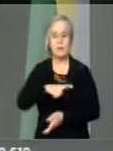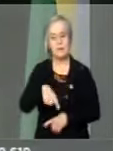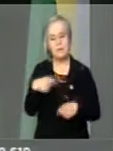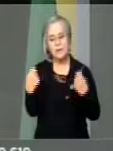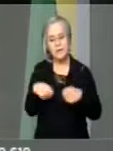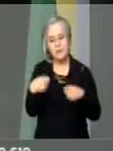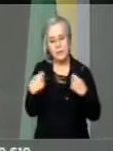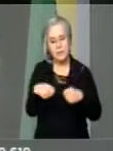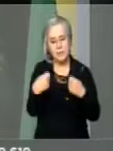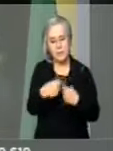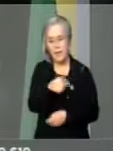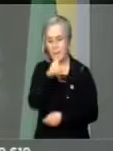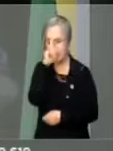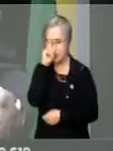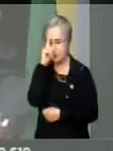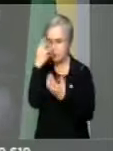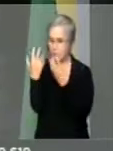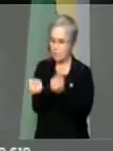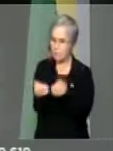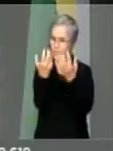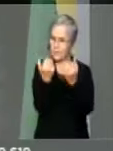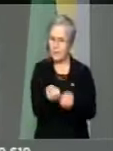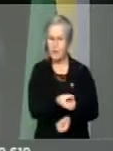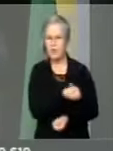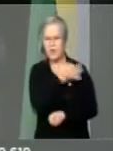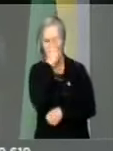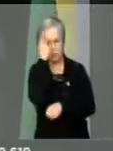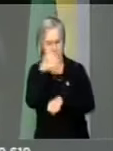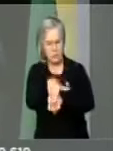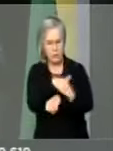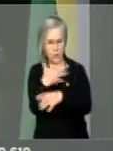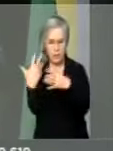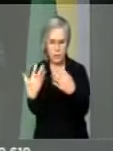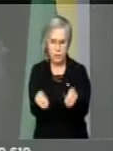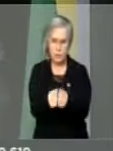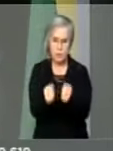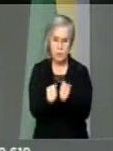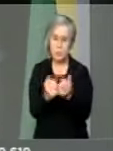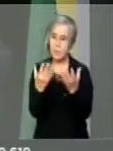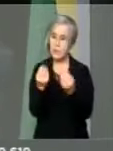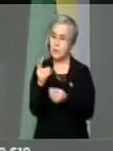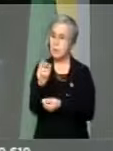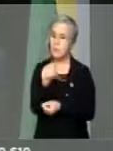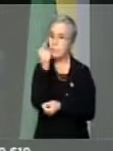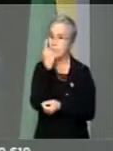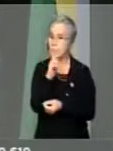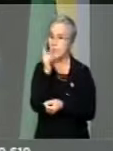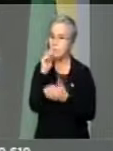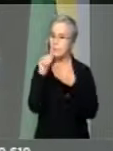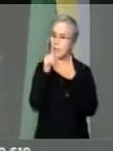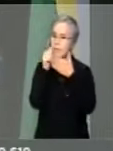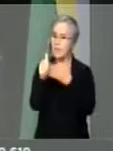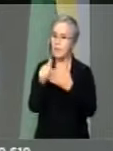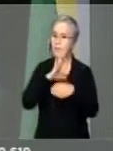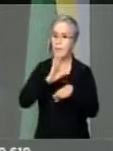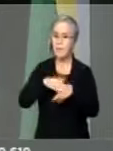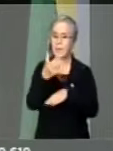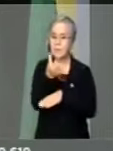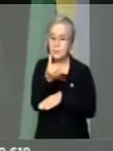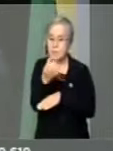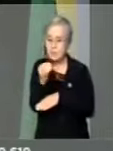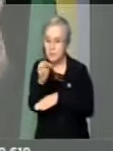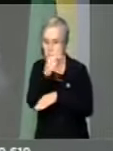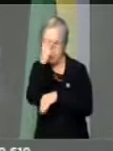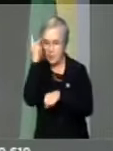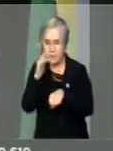que eles têm, acolhendo tantos irmãos de rua ali, e muitas vezes não conseguindo levar mais de 600 doentes, que eles